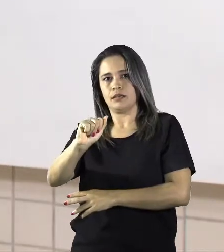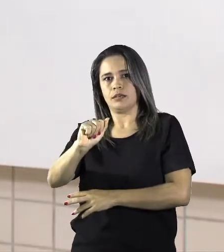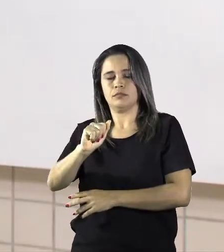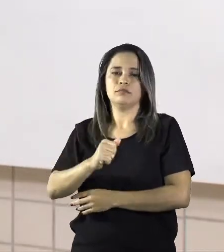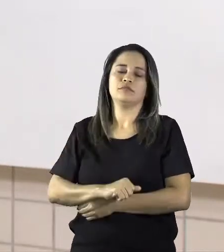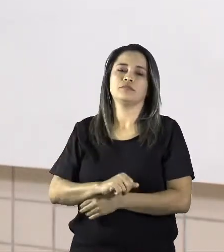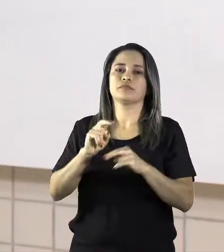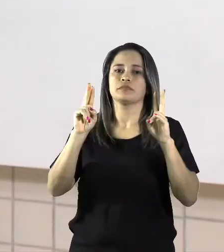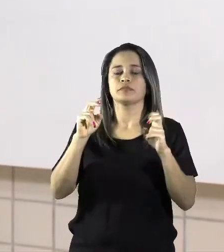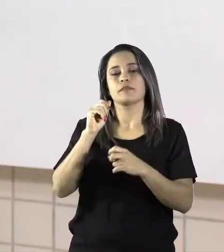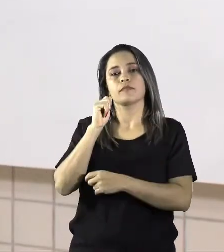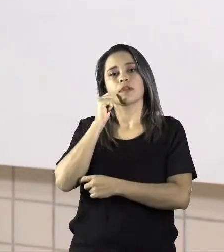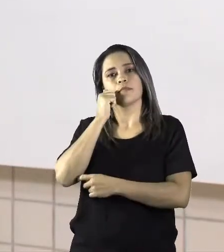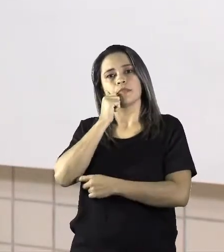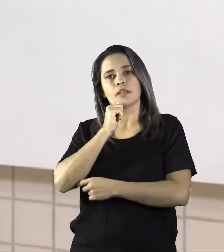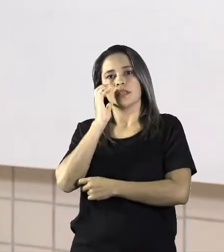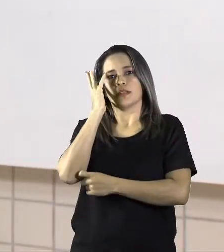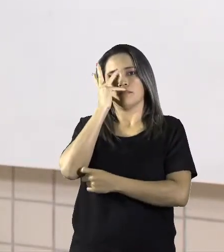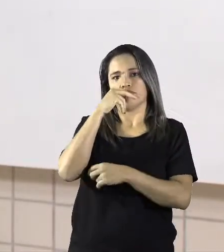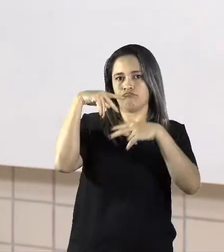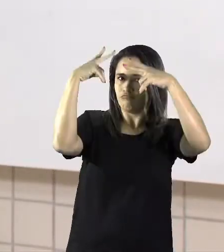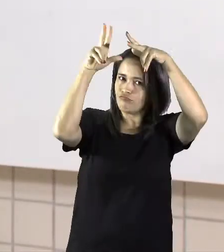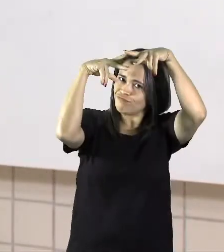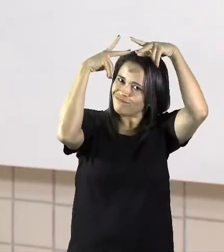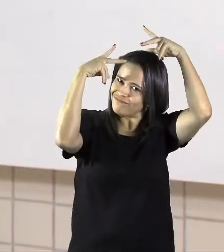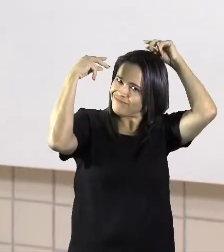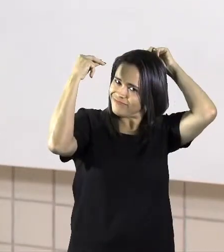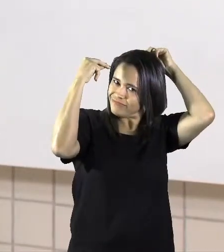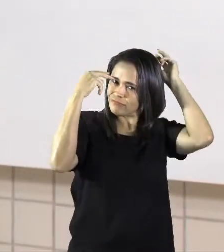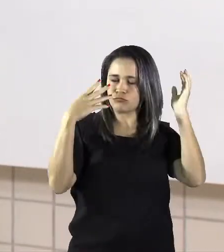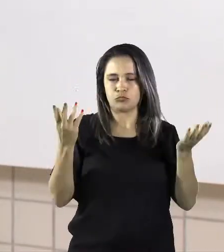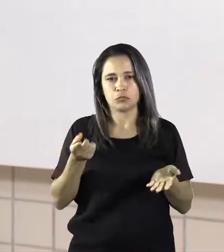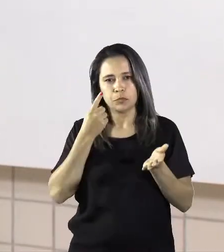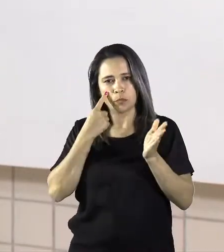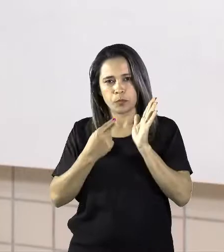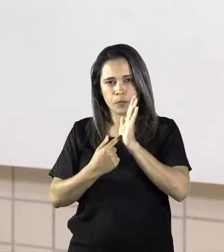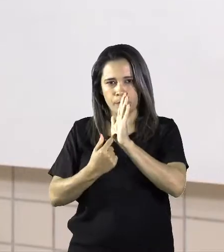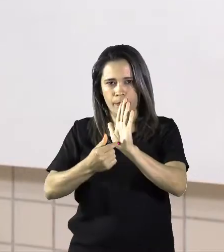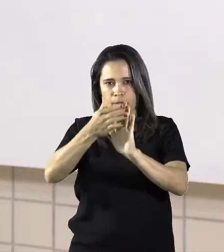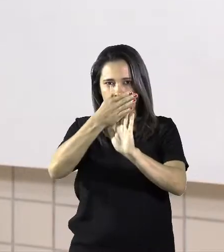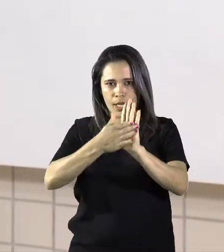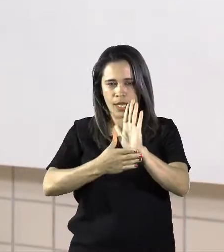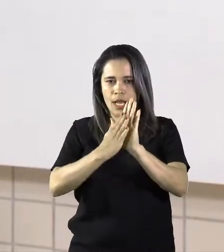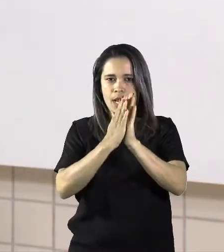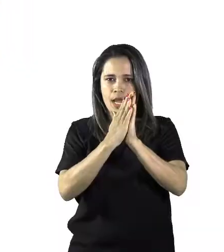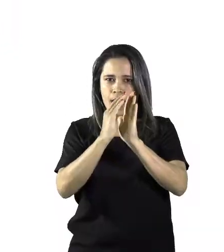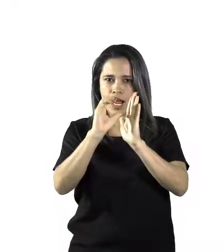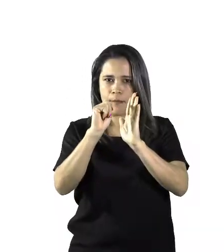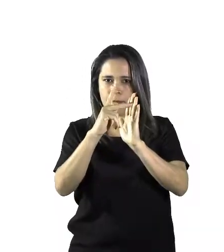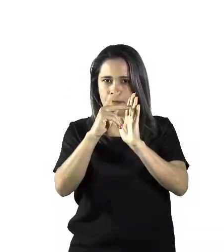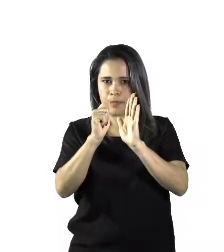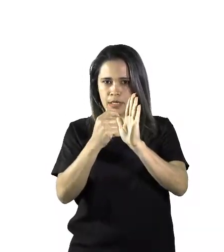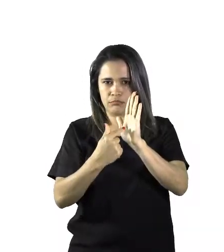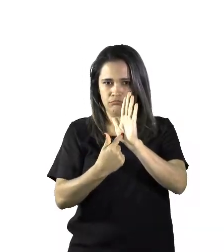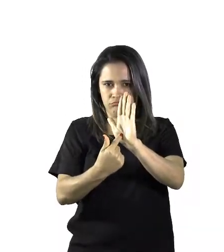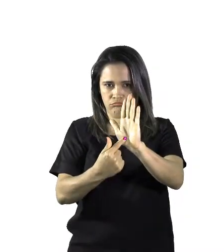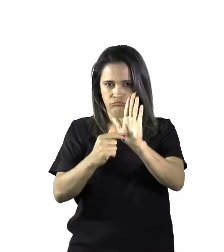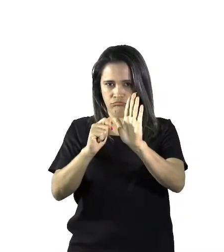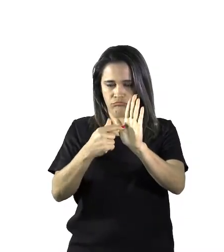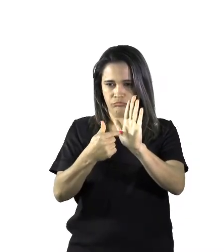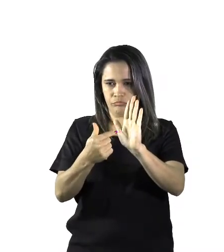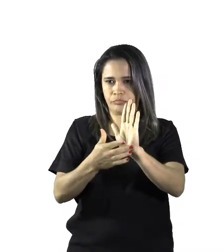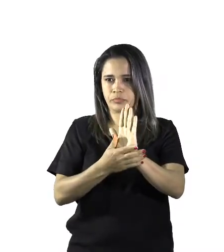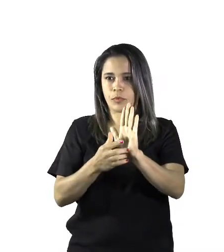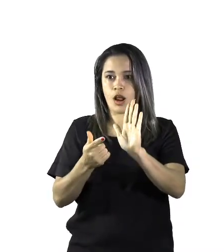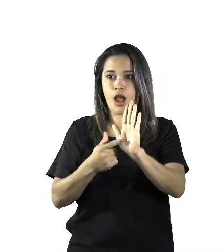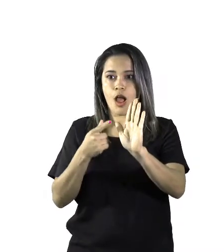comigo aí na tela e a gente vai fazer a leitura da capa dessa obra, ok? Acompanhem comigo aí. Aí nós vemos